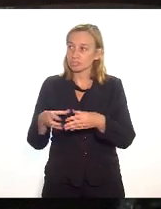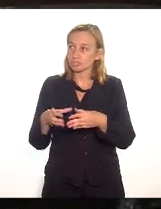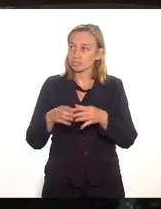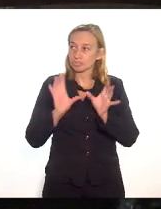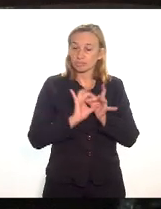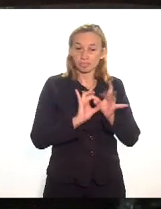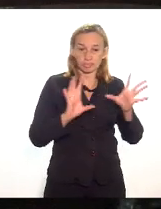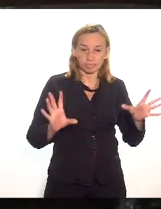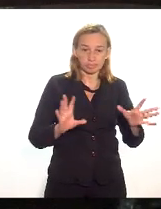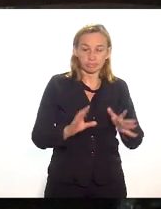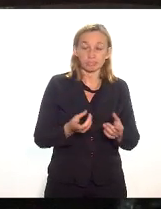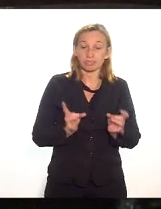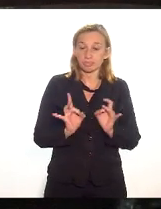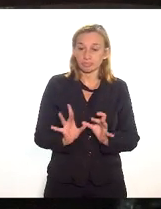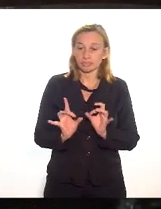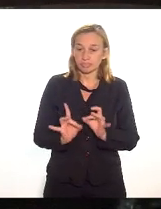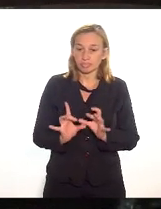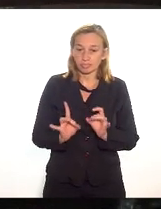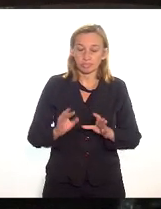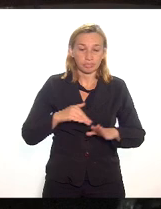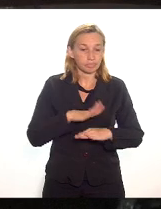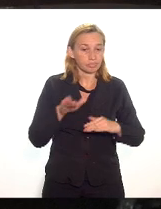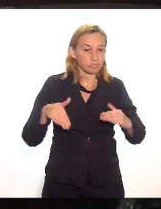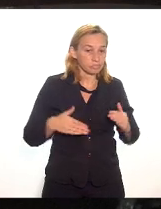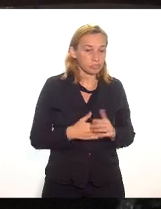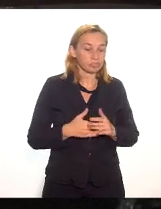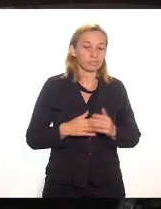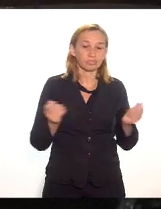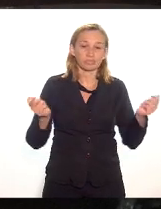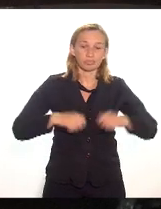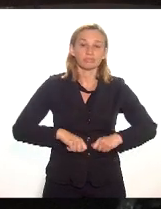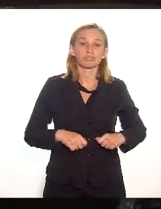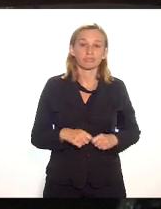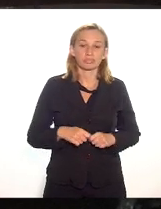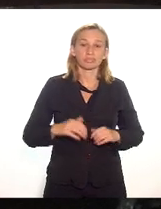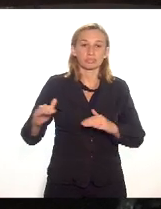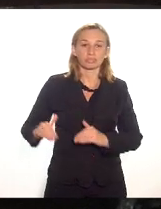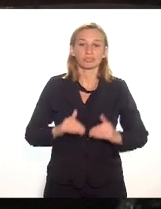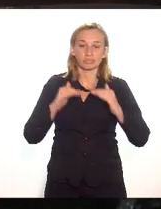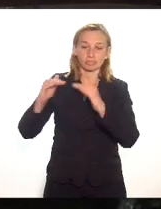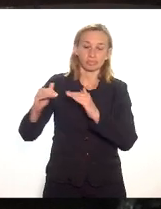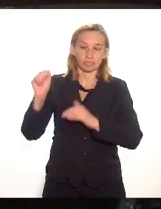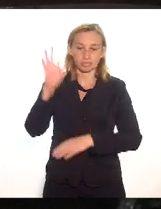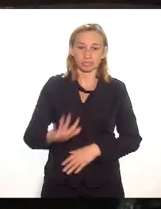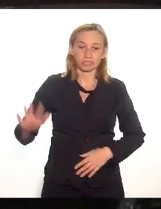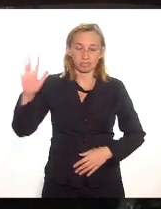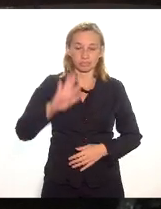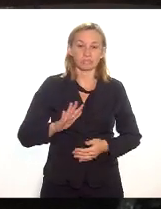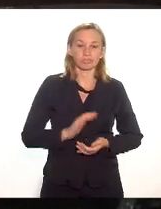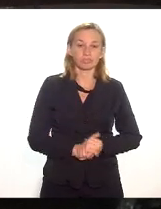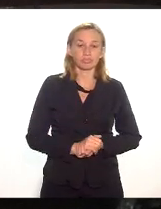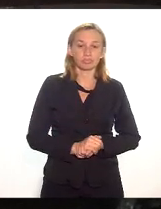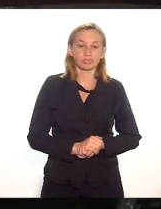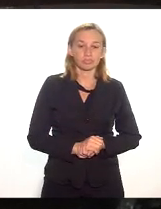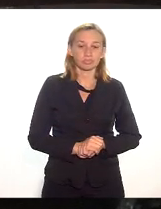ultraliberal para vender toda a possibilidade de soberania nacional.